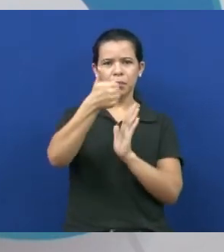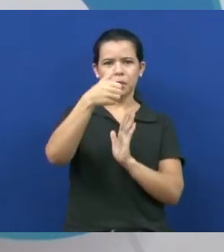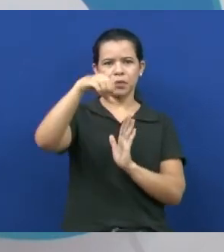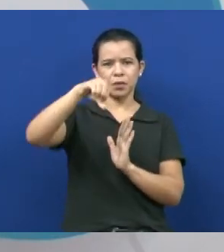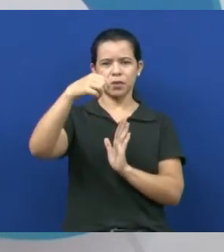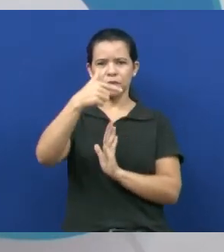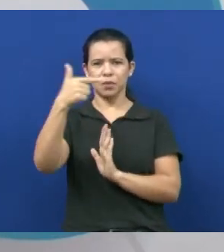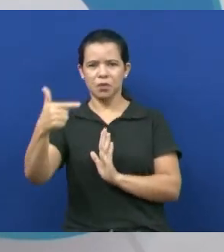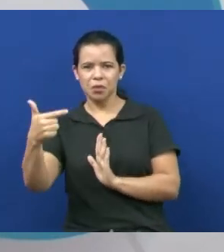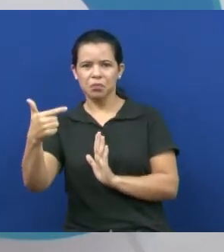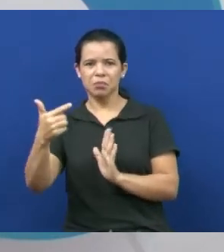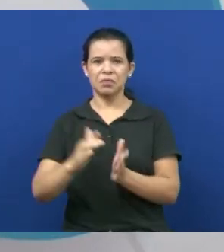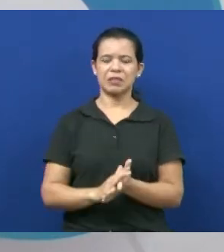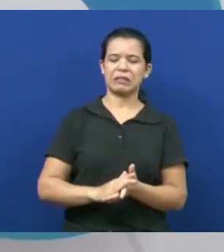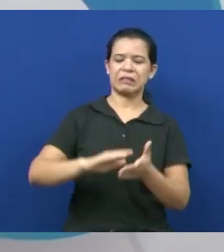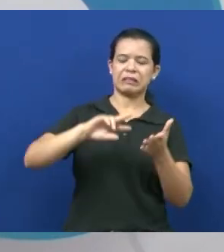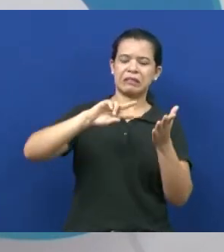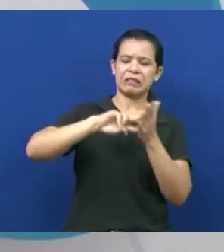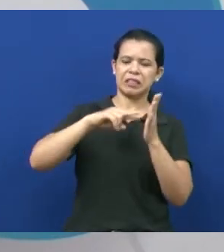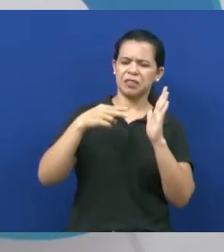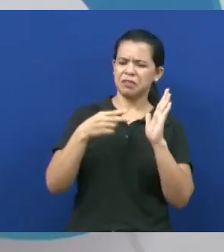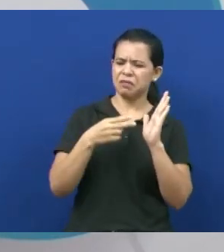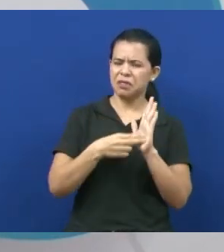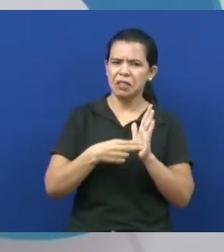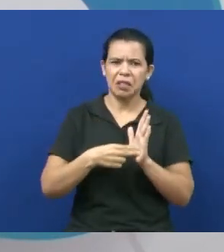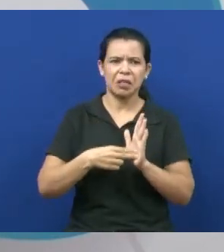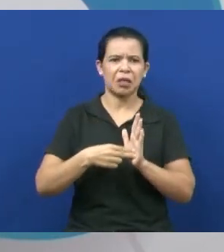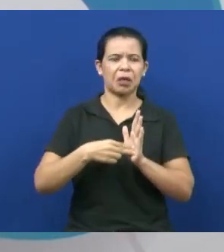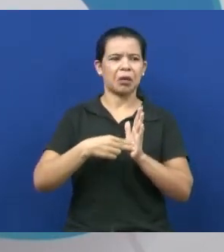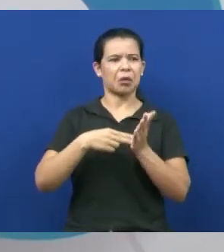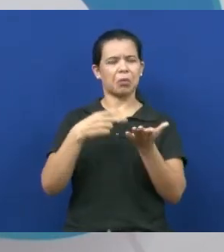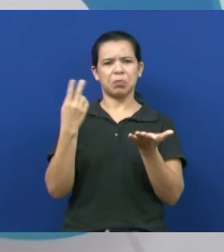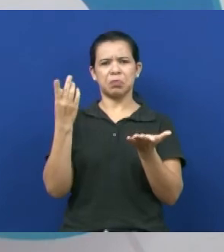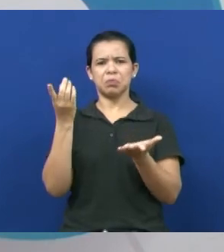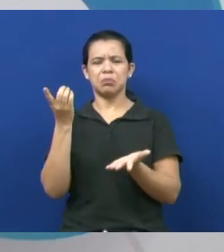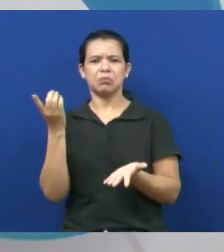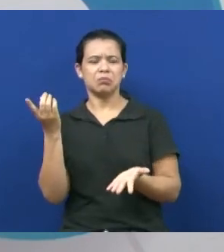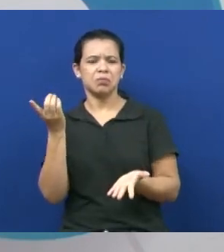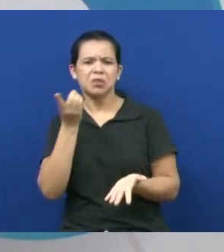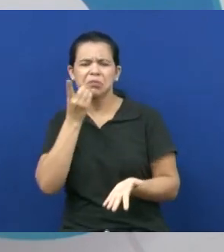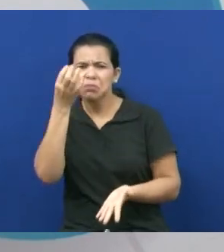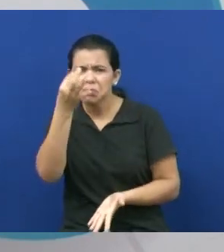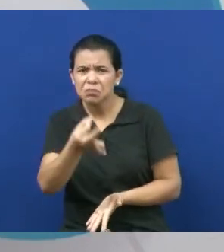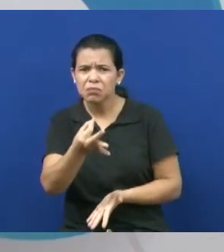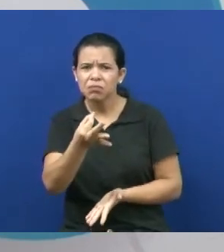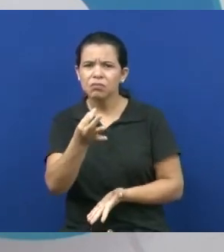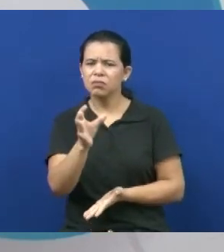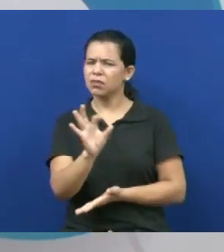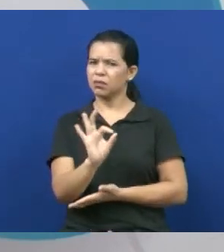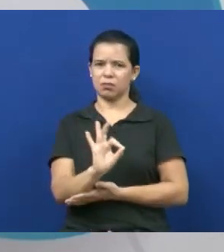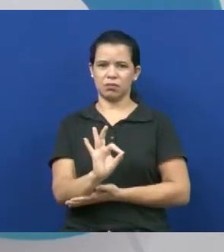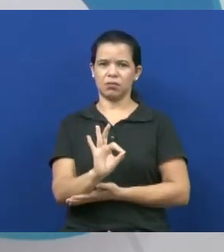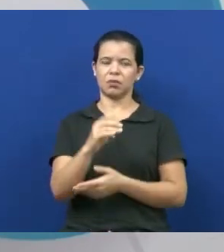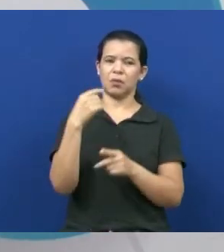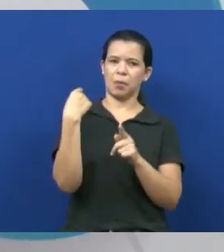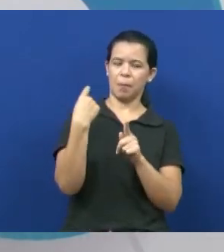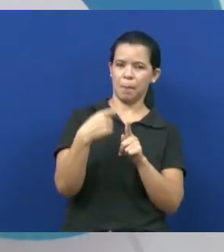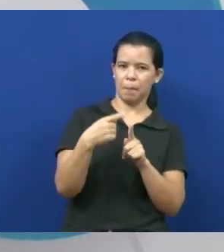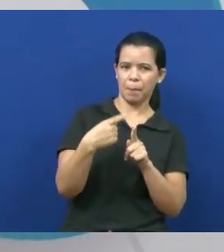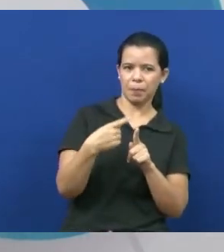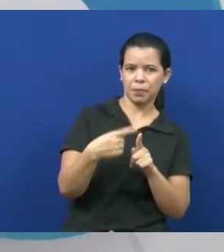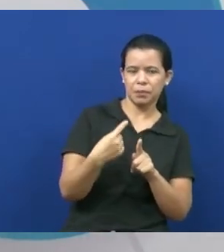coisa assim exatamente tão precisa, porque a gente sabe que esses movimentos, eles meio que iam,